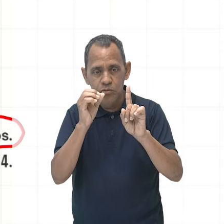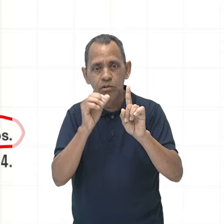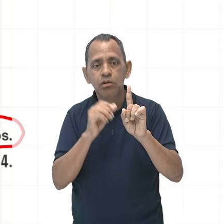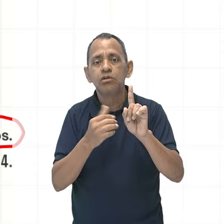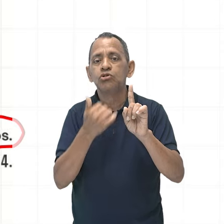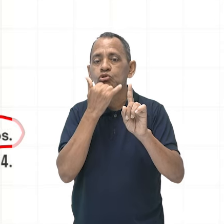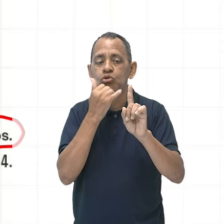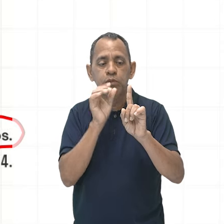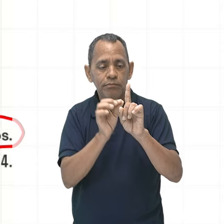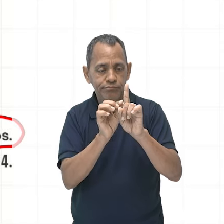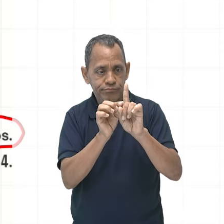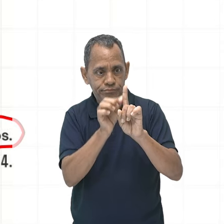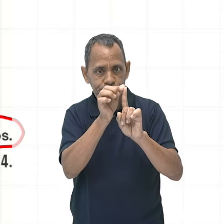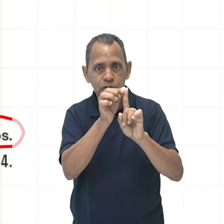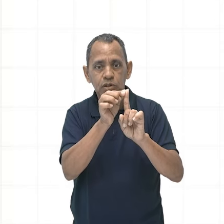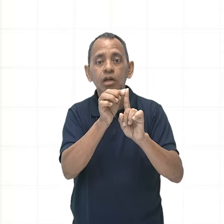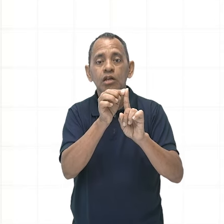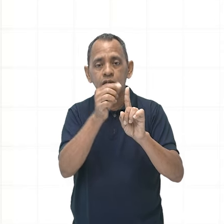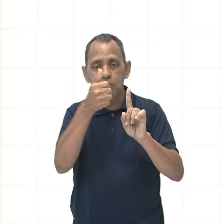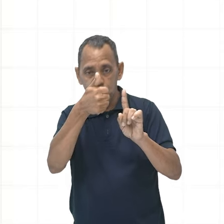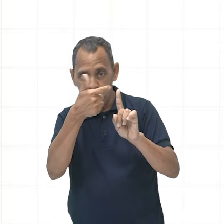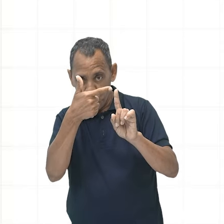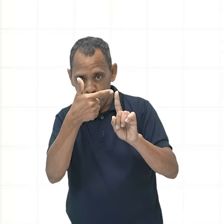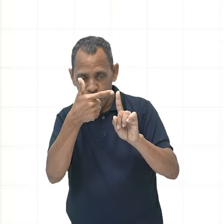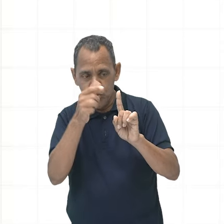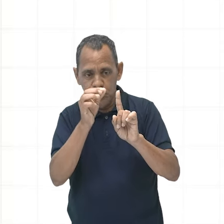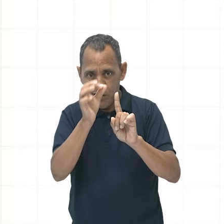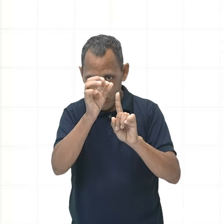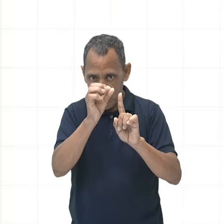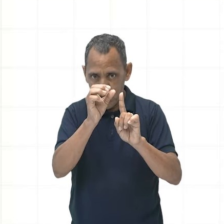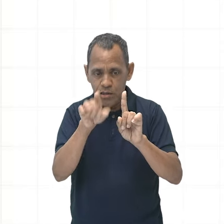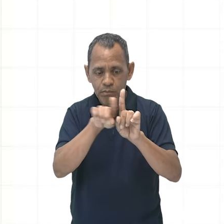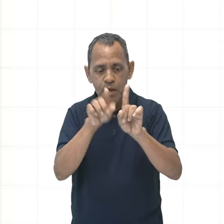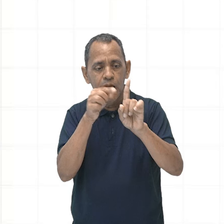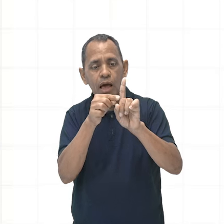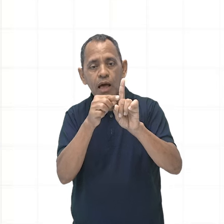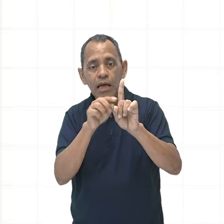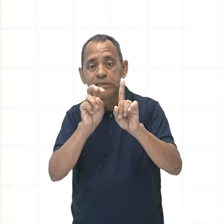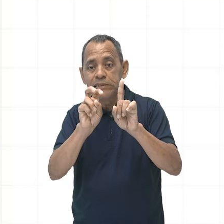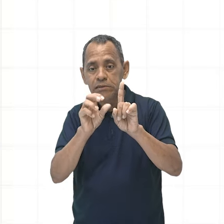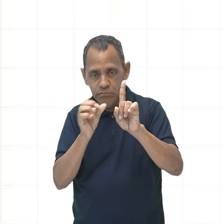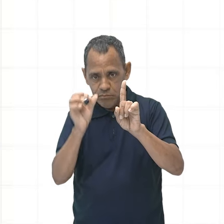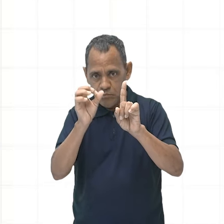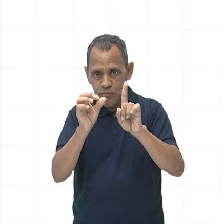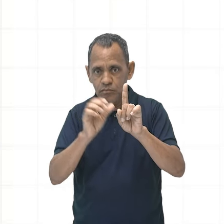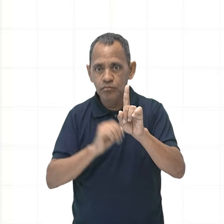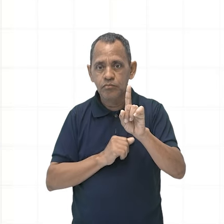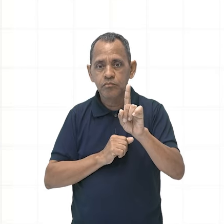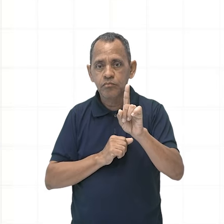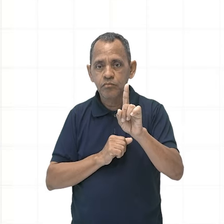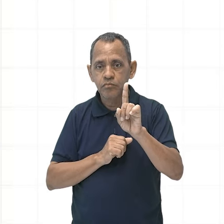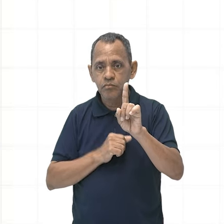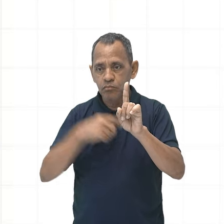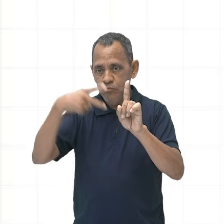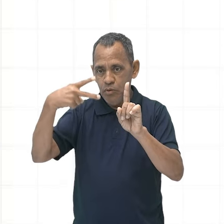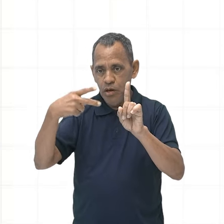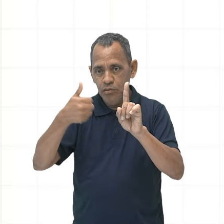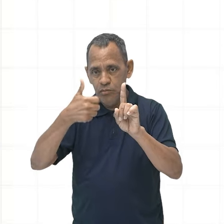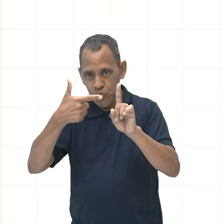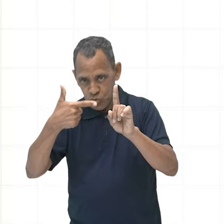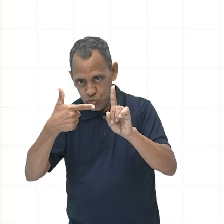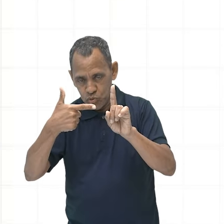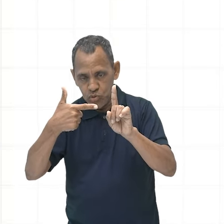de 5 graus, a gente vai dizer, né? Que está entre 4 e 6, então vamos dizer que foi de 5 graus. A maior foi de 12 e a menor